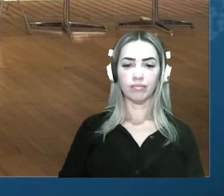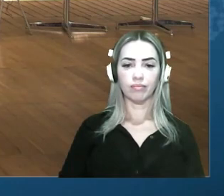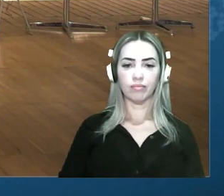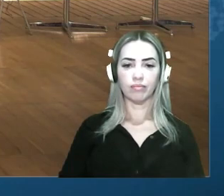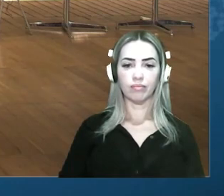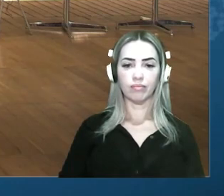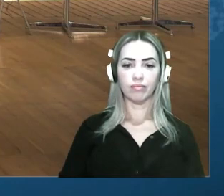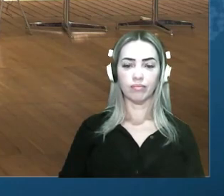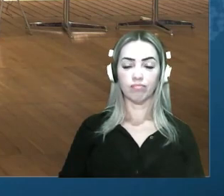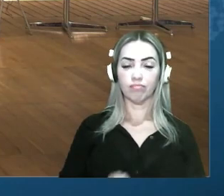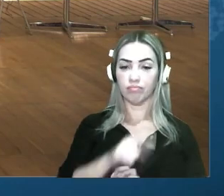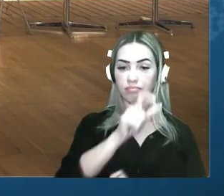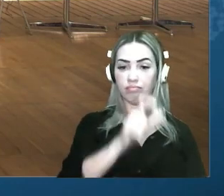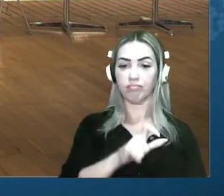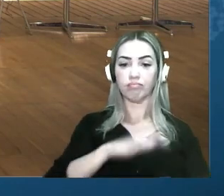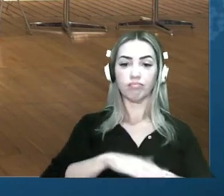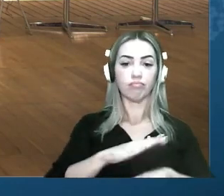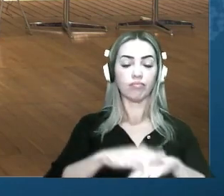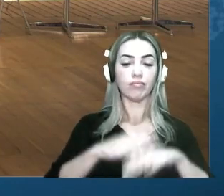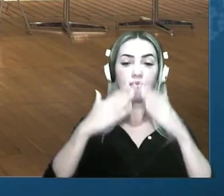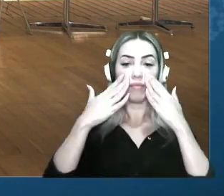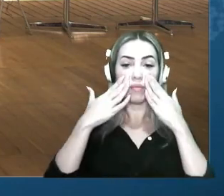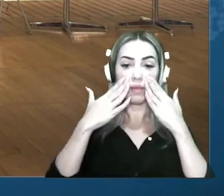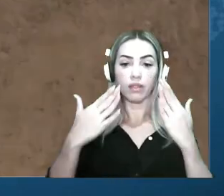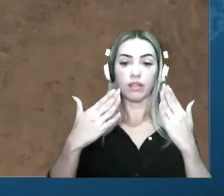Ele vai fazer a apresentação